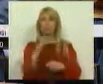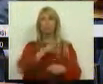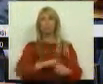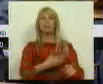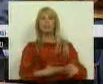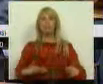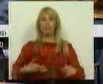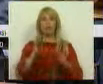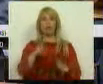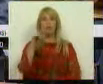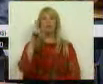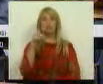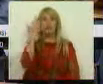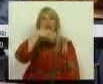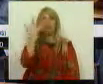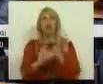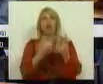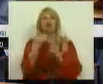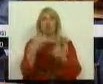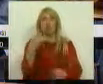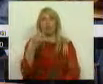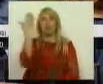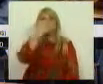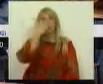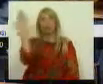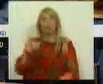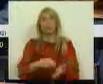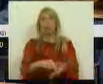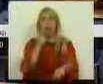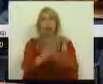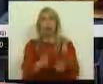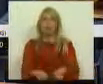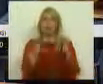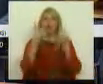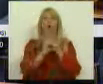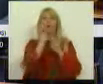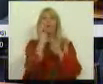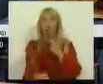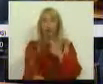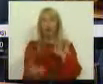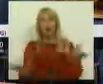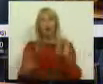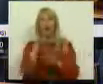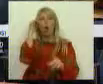já os 60 e, em alguns casos, os 90 dias, temos que considerar qualquer iniciativa que vise dar resposta num prazo de 30